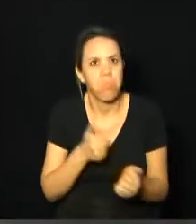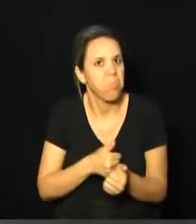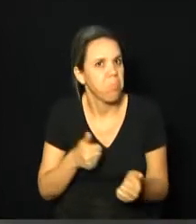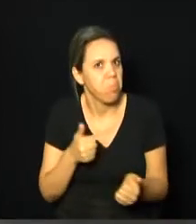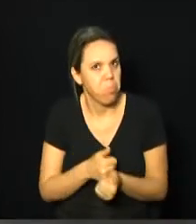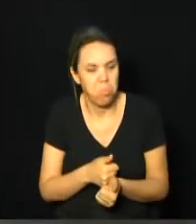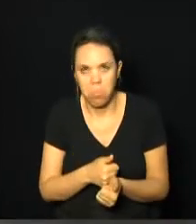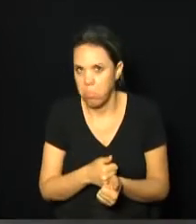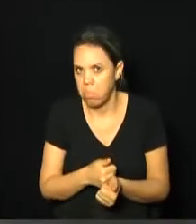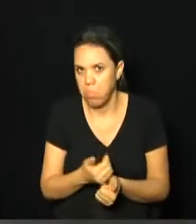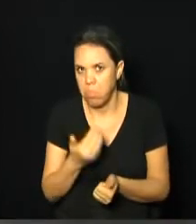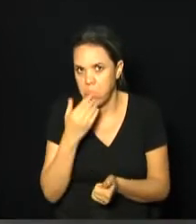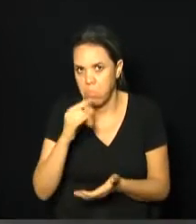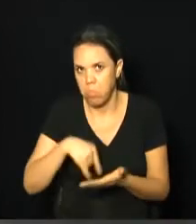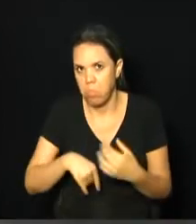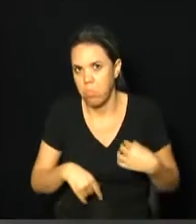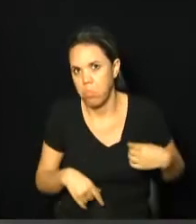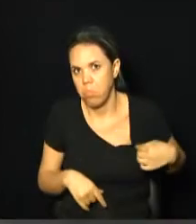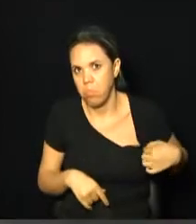ter licença para fazer.